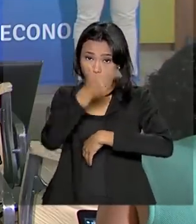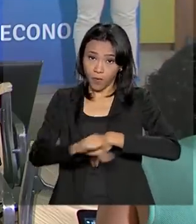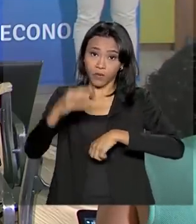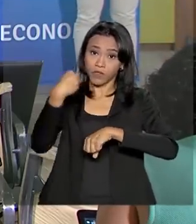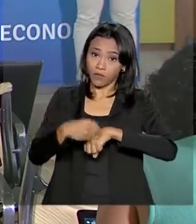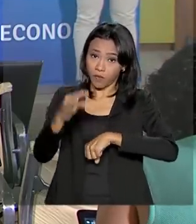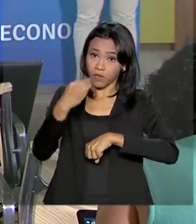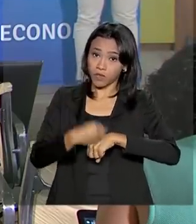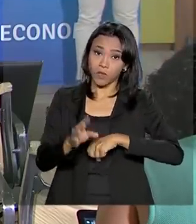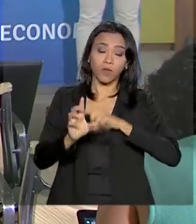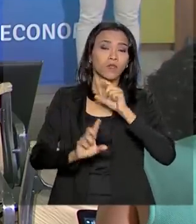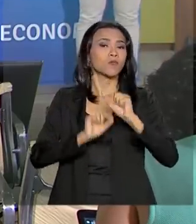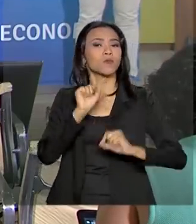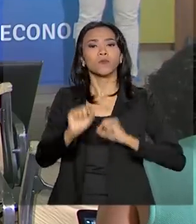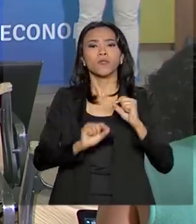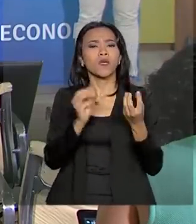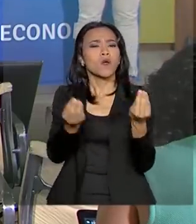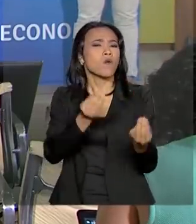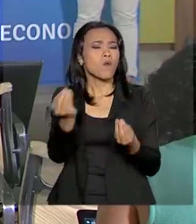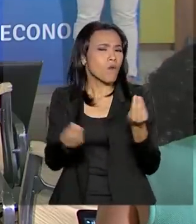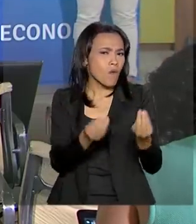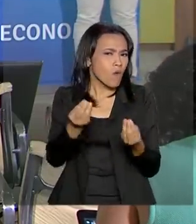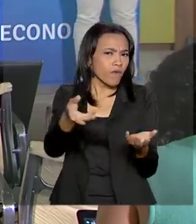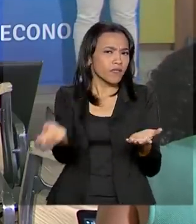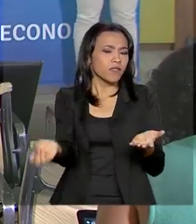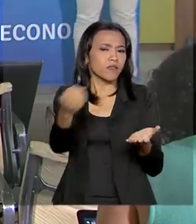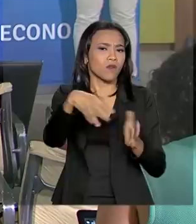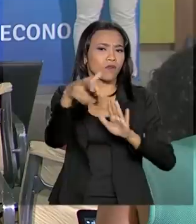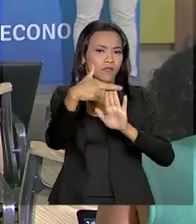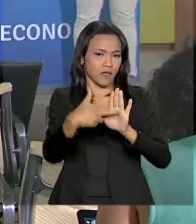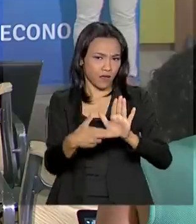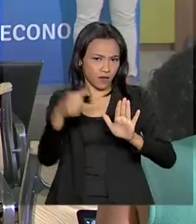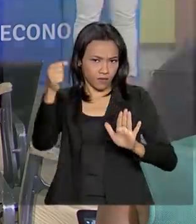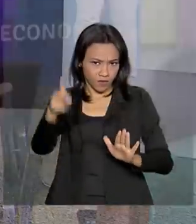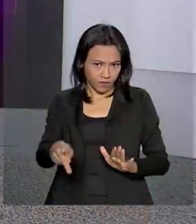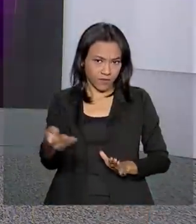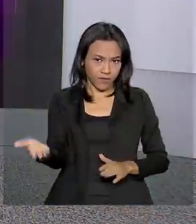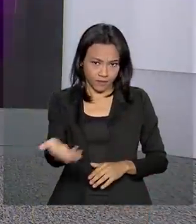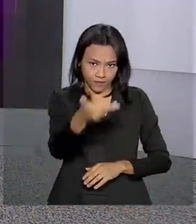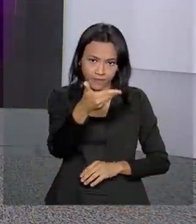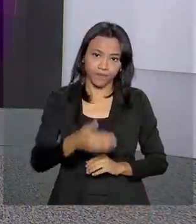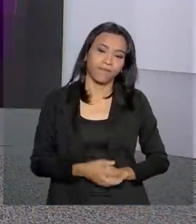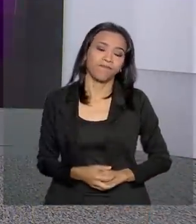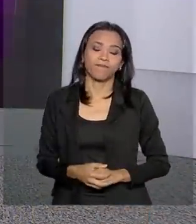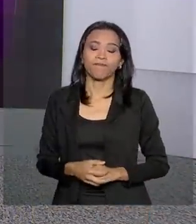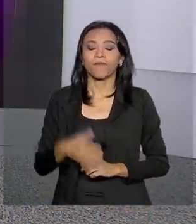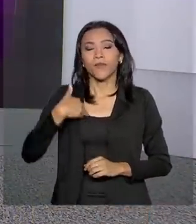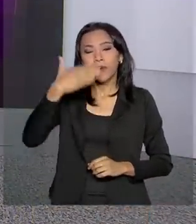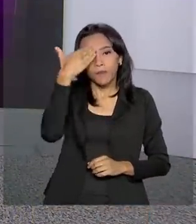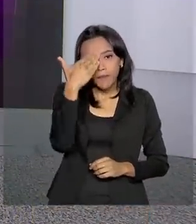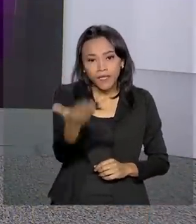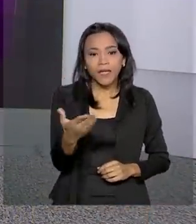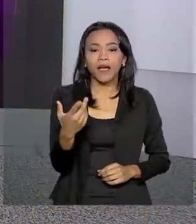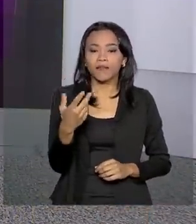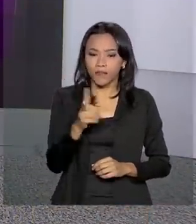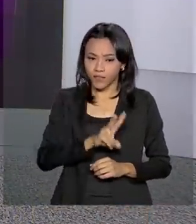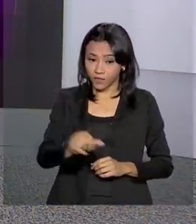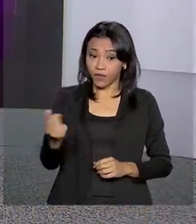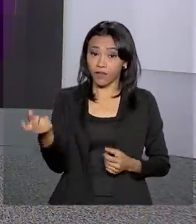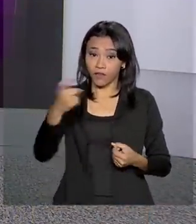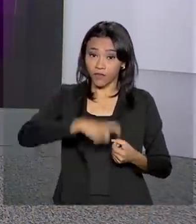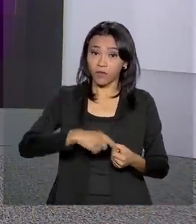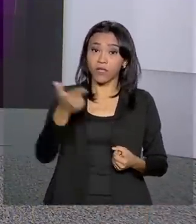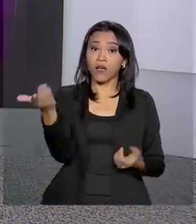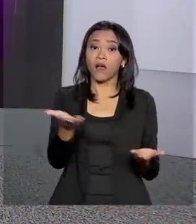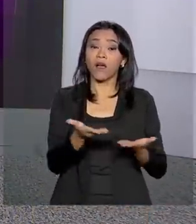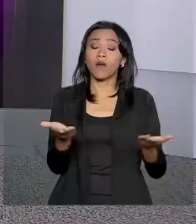informações sobre como que fica a nova previdência. Voltamos com você, Roberto. Tá certo, Márcia, muito obrigado. E a gente vai voltar agora para